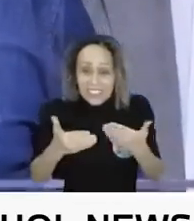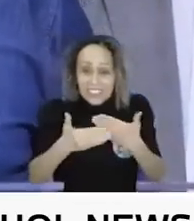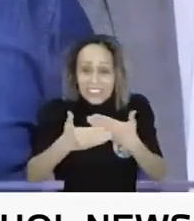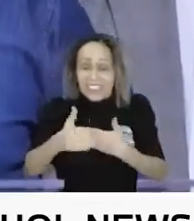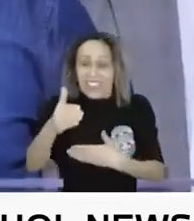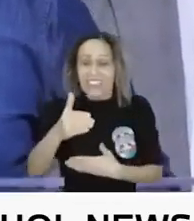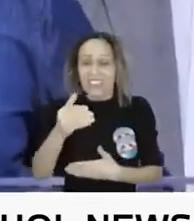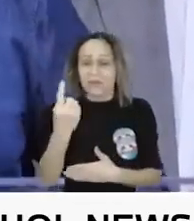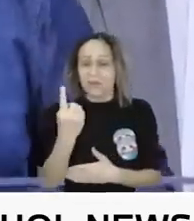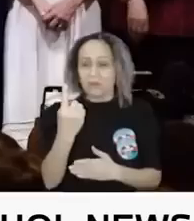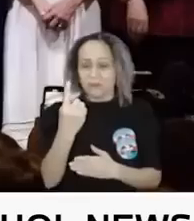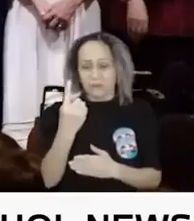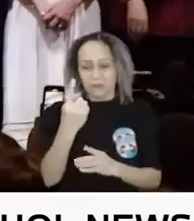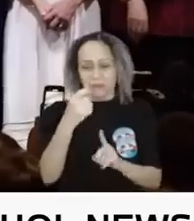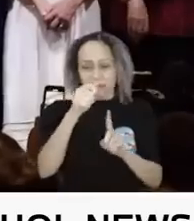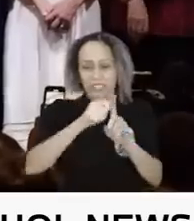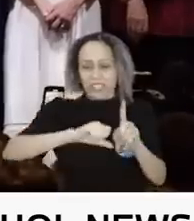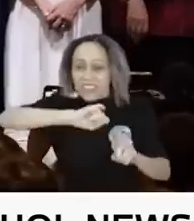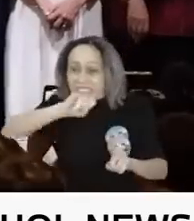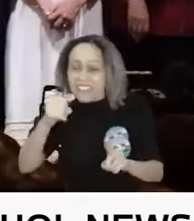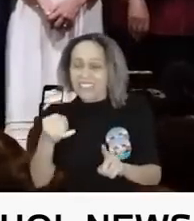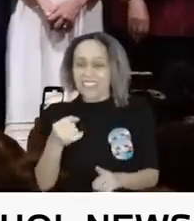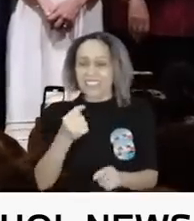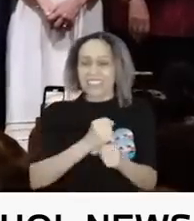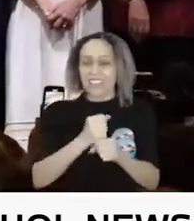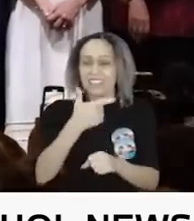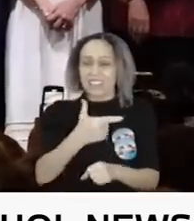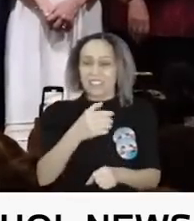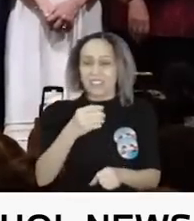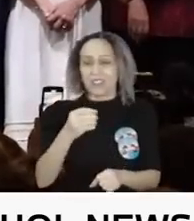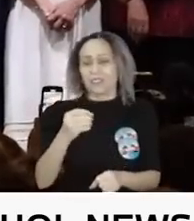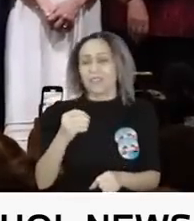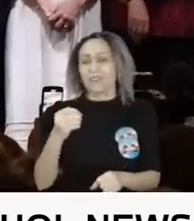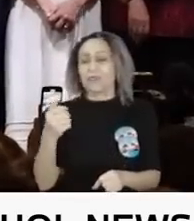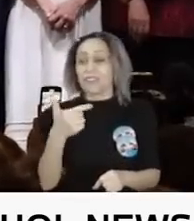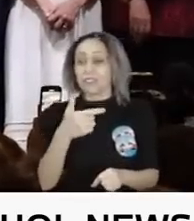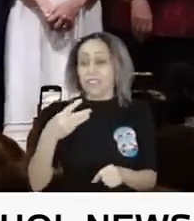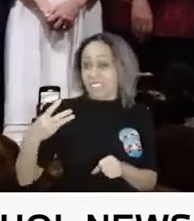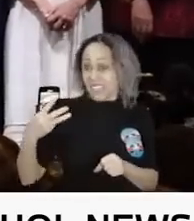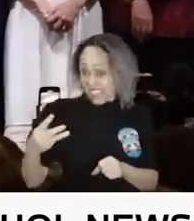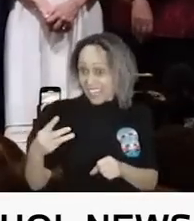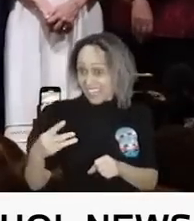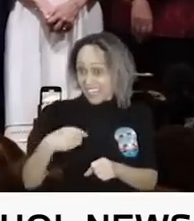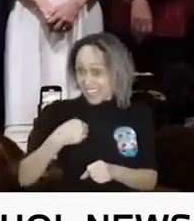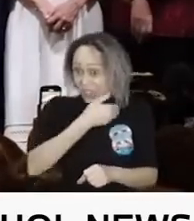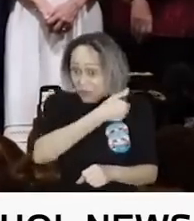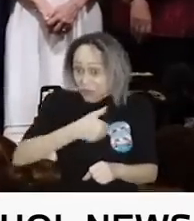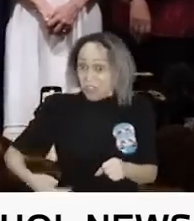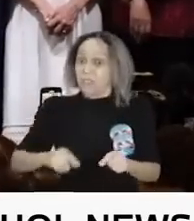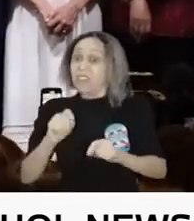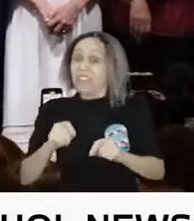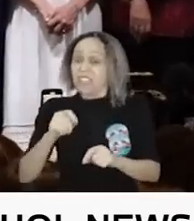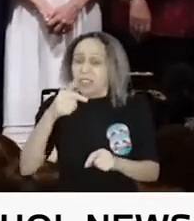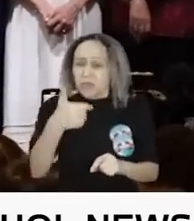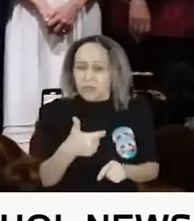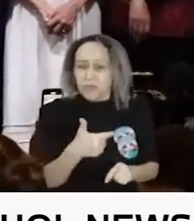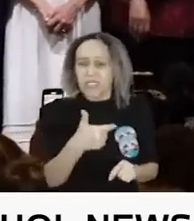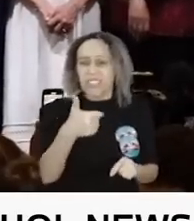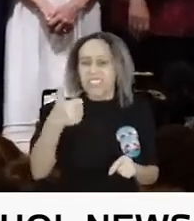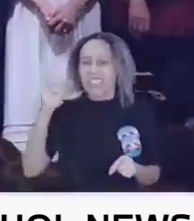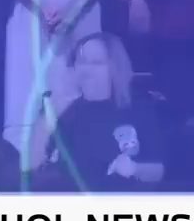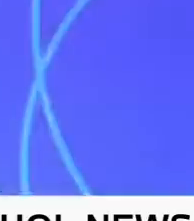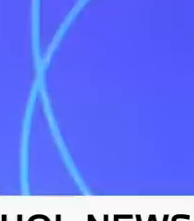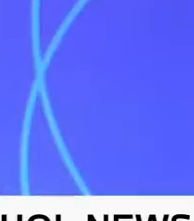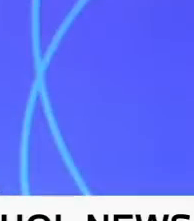início Inclusive a esse trabalho e com o fim do mandato de 31 de dezembro bolsonaro deve responder agora também as investigações